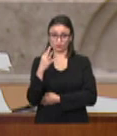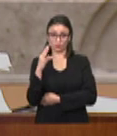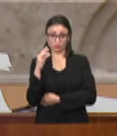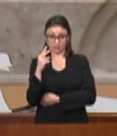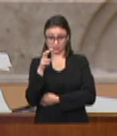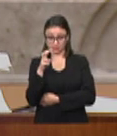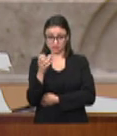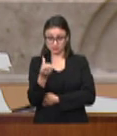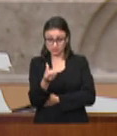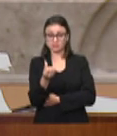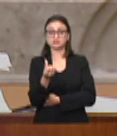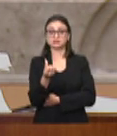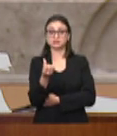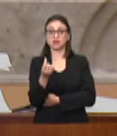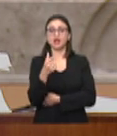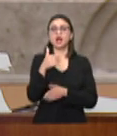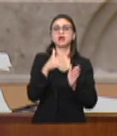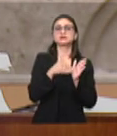1946 e